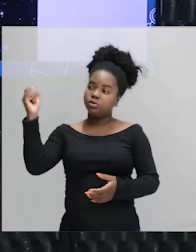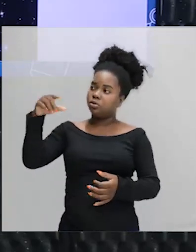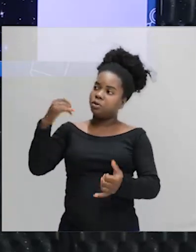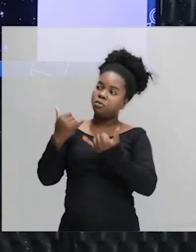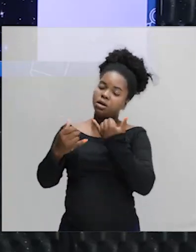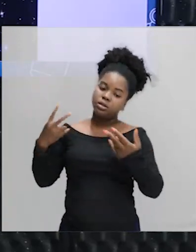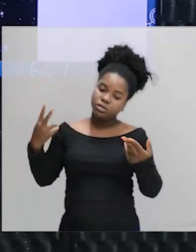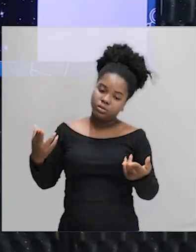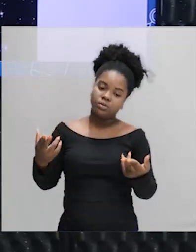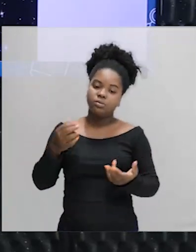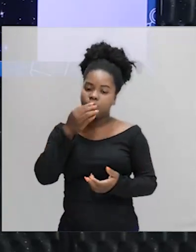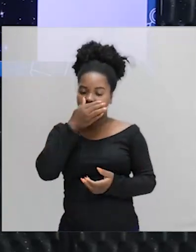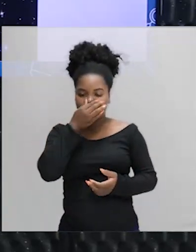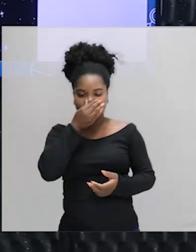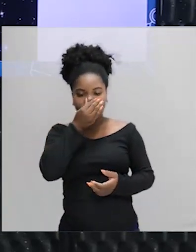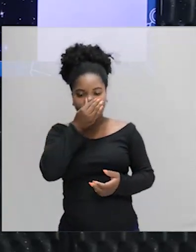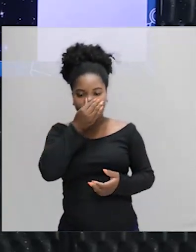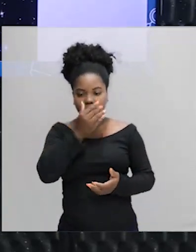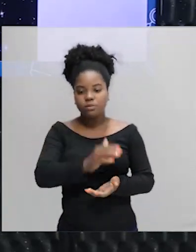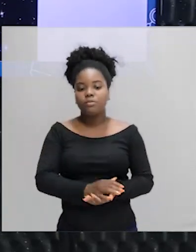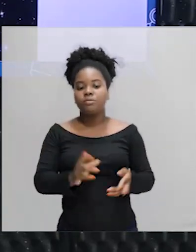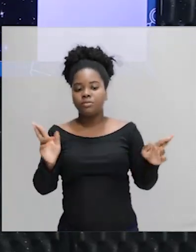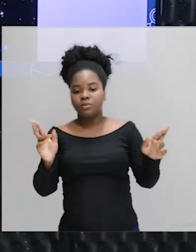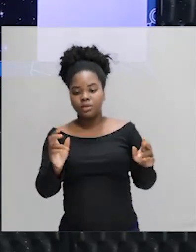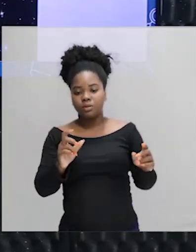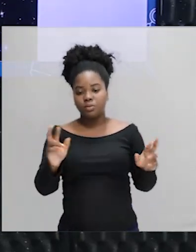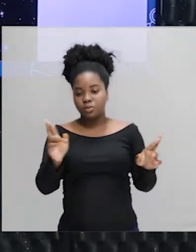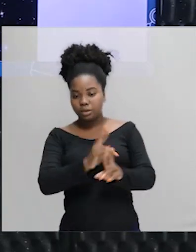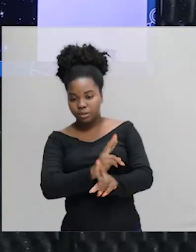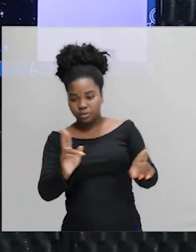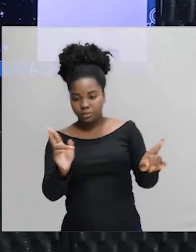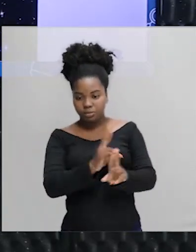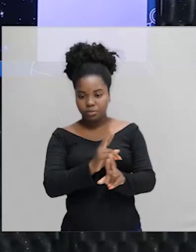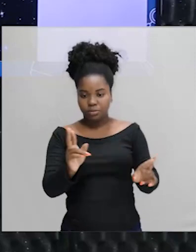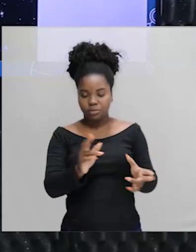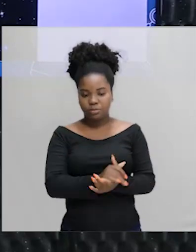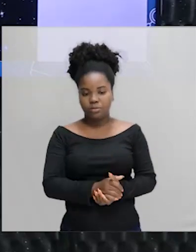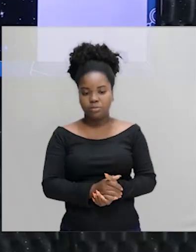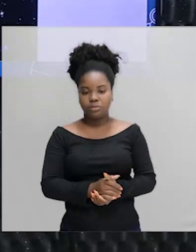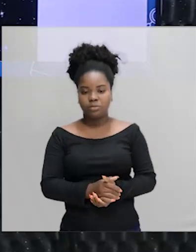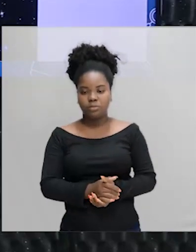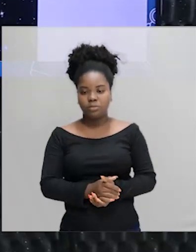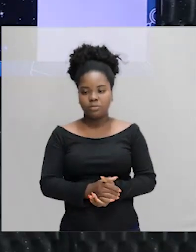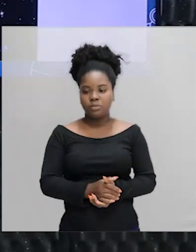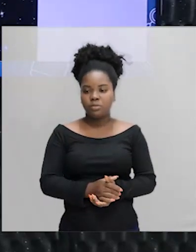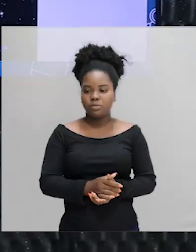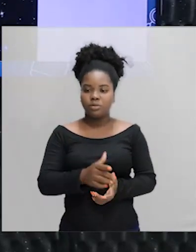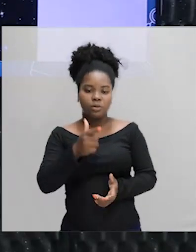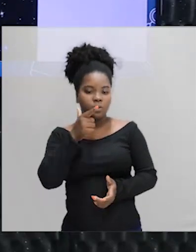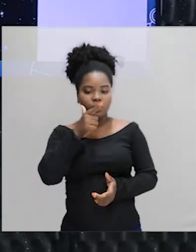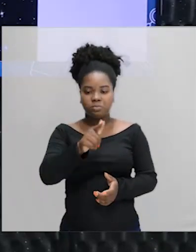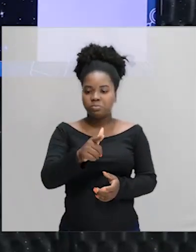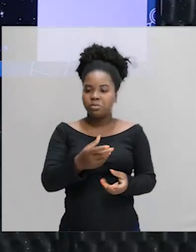certo? Então, por conta dessas referências, a gente não consegue ver essa